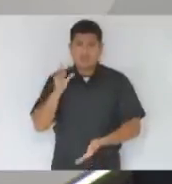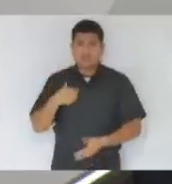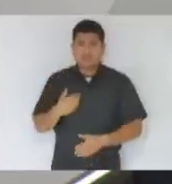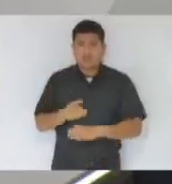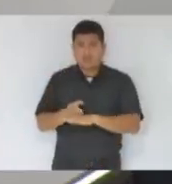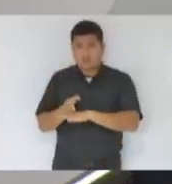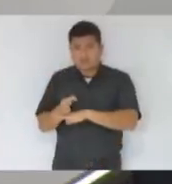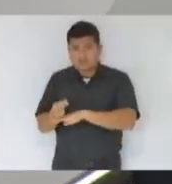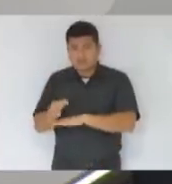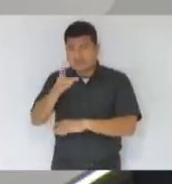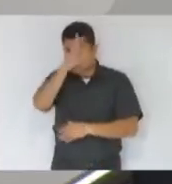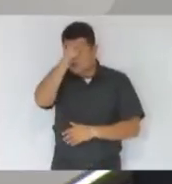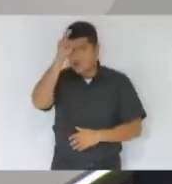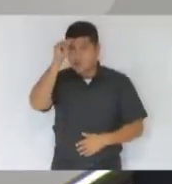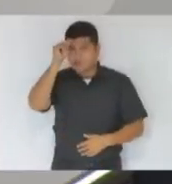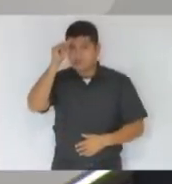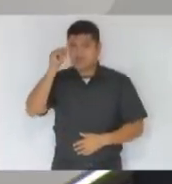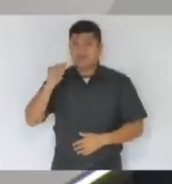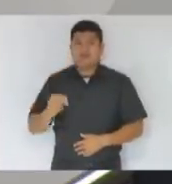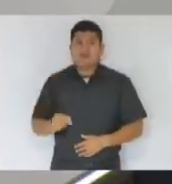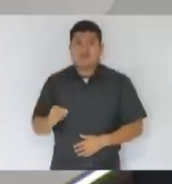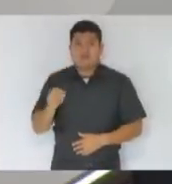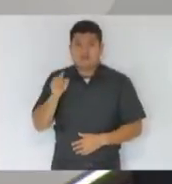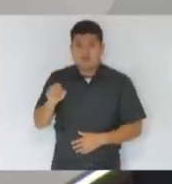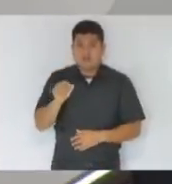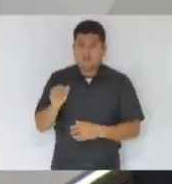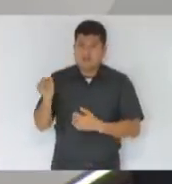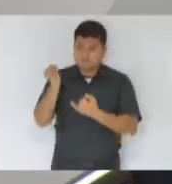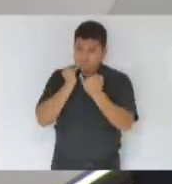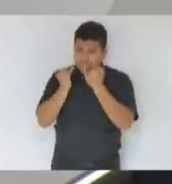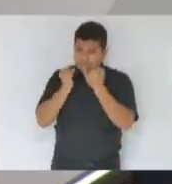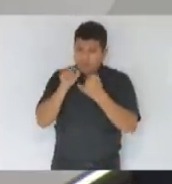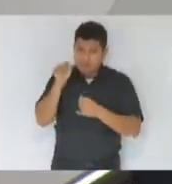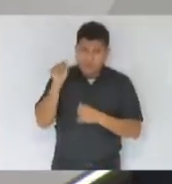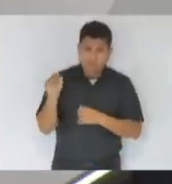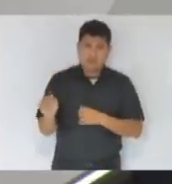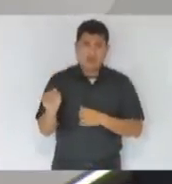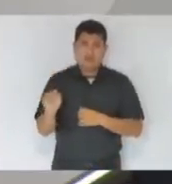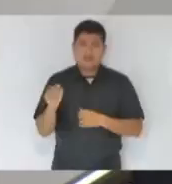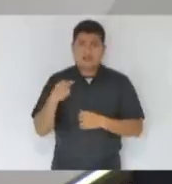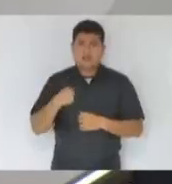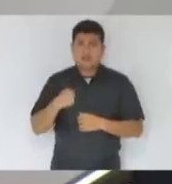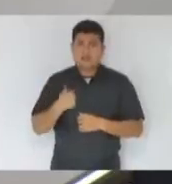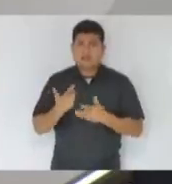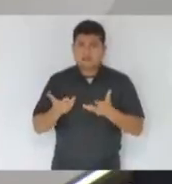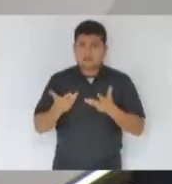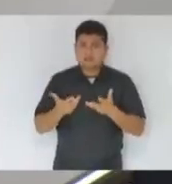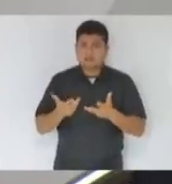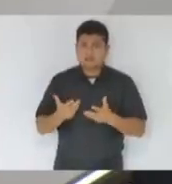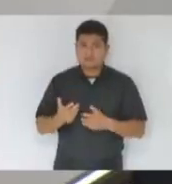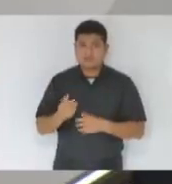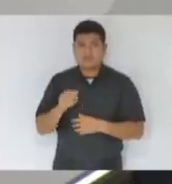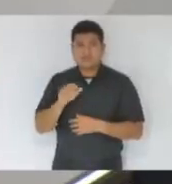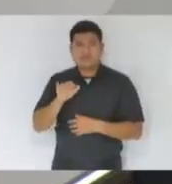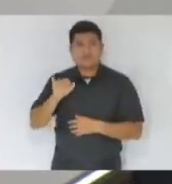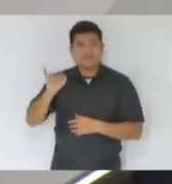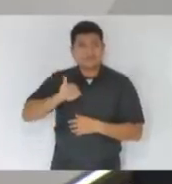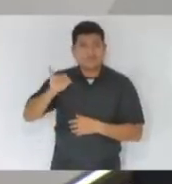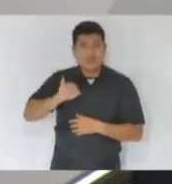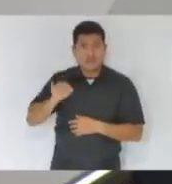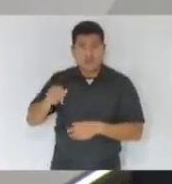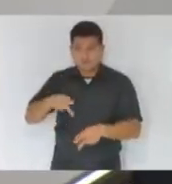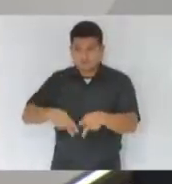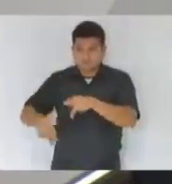a prefeitura de Itajaí, informei, me deixei à disposição do itajaiense,